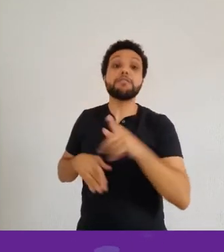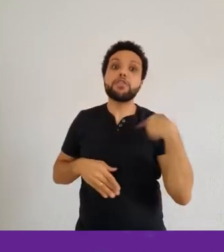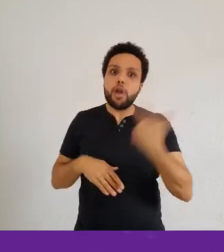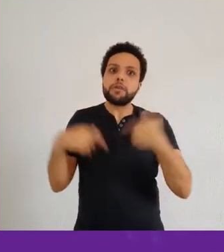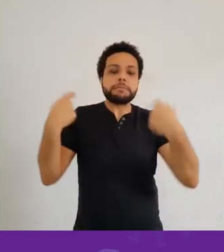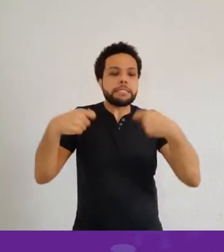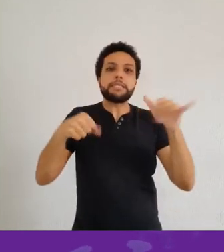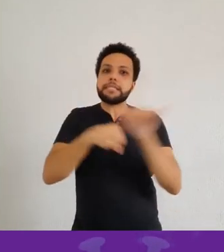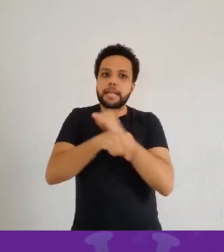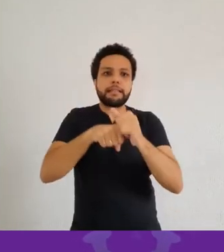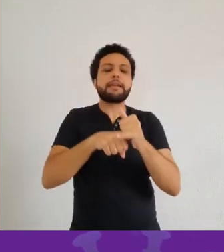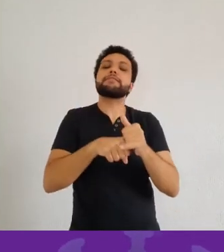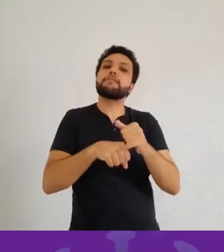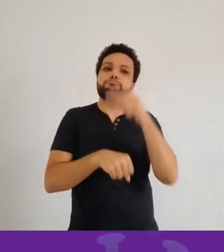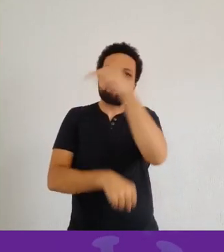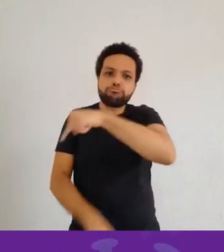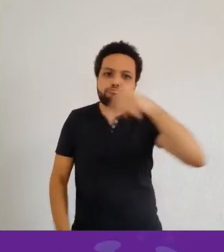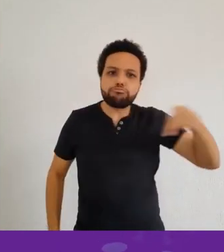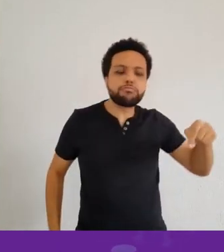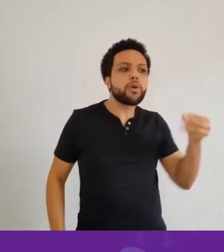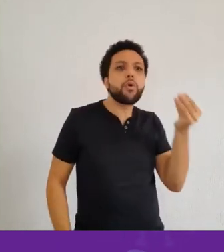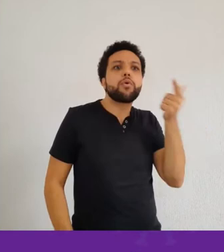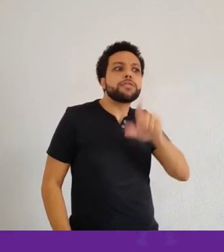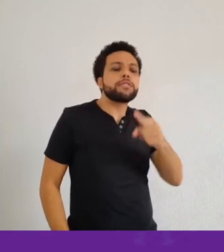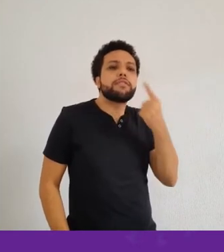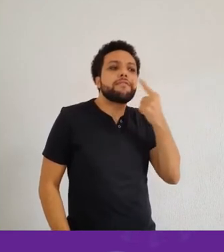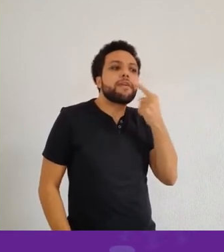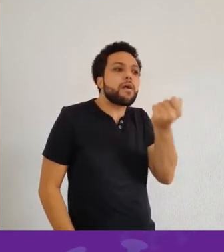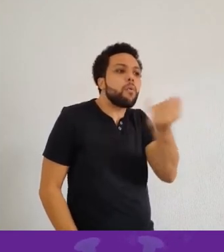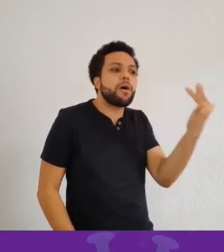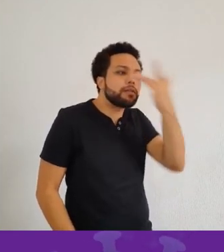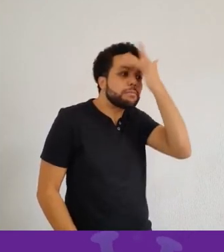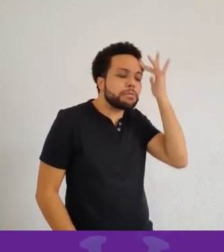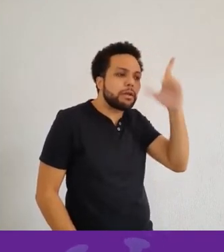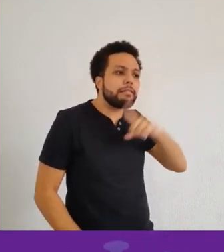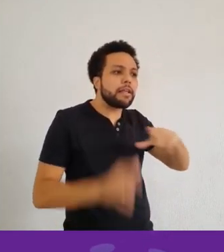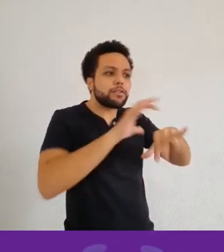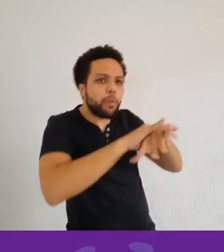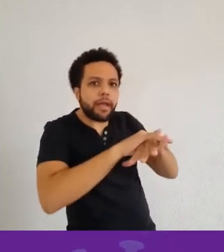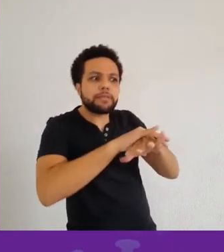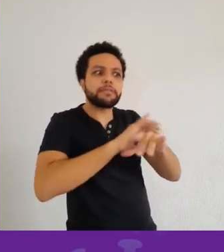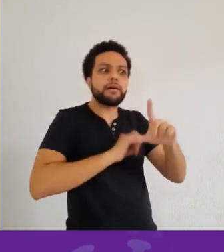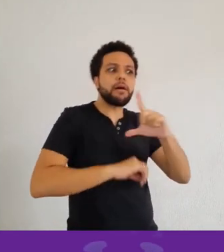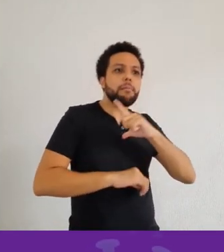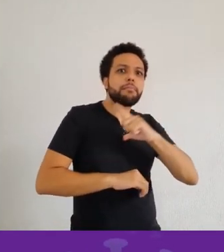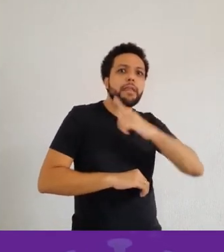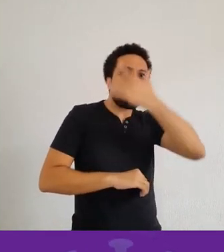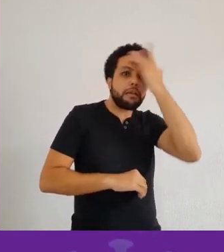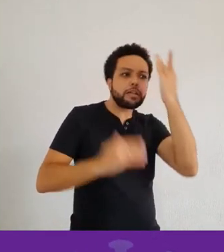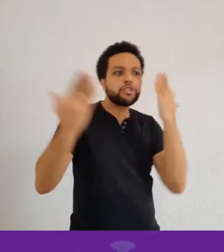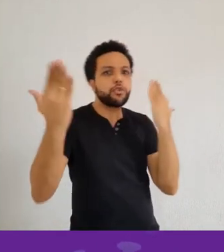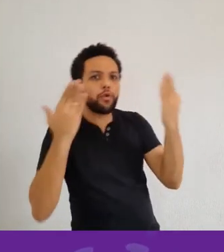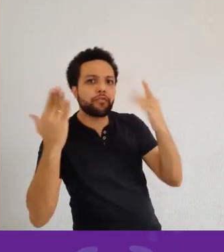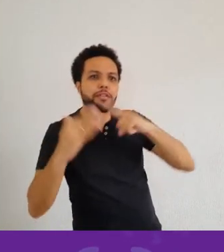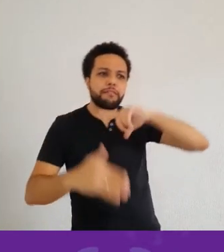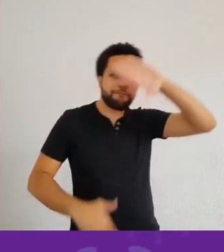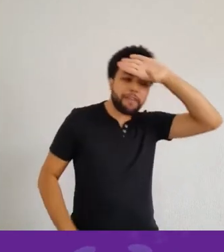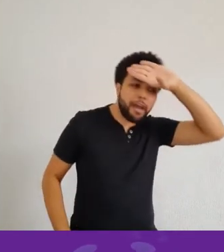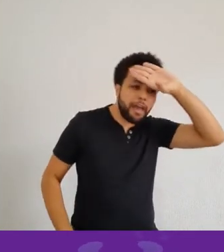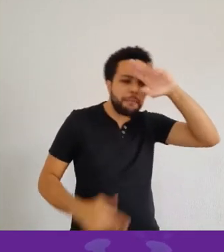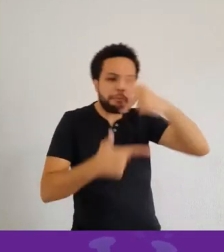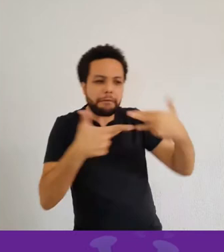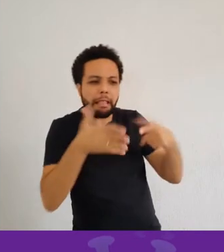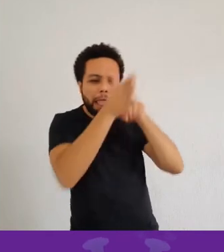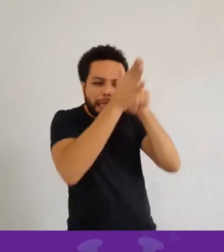testar todos os contatos testar todos os sintomáticos para ele poder bloquear surtos localizados que é o que provavelmente